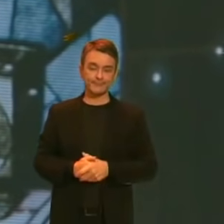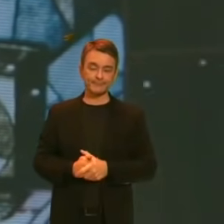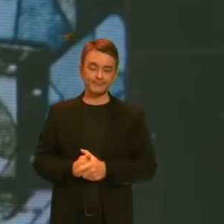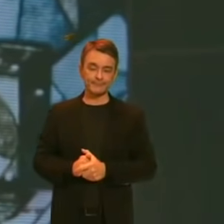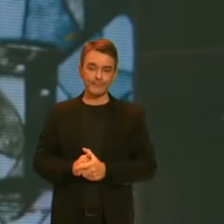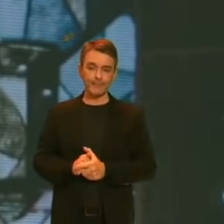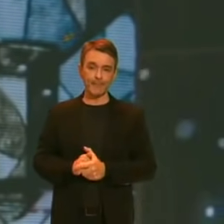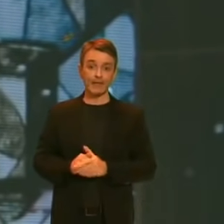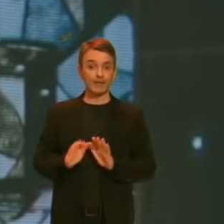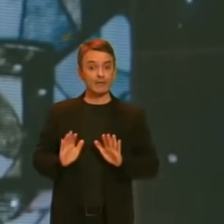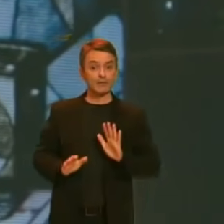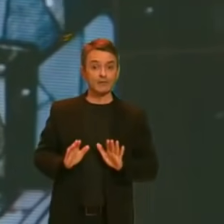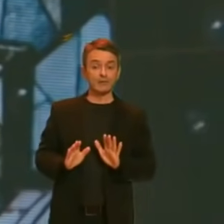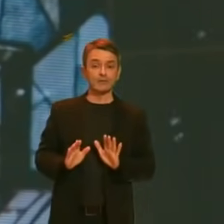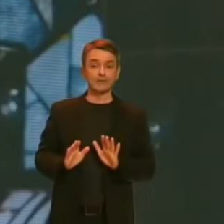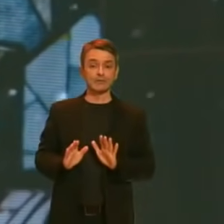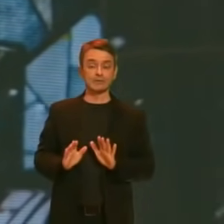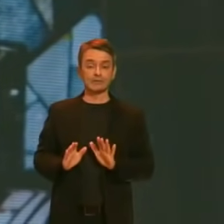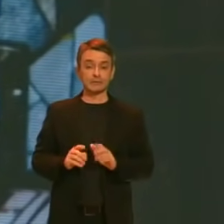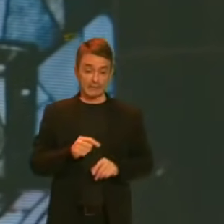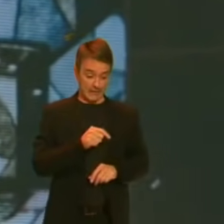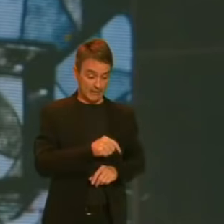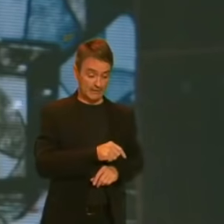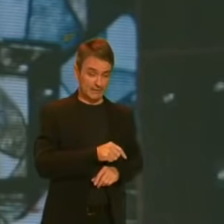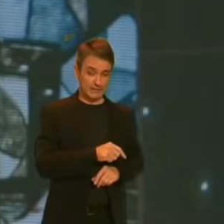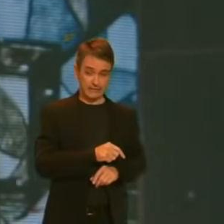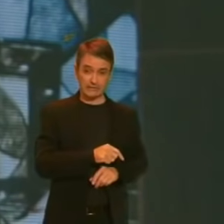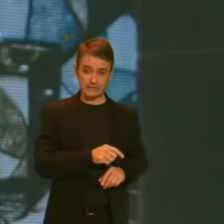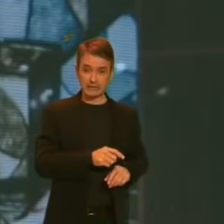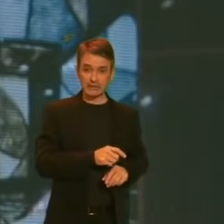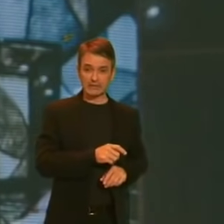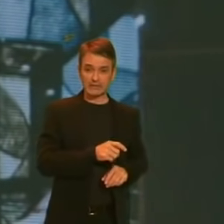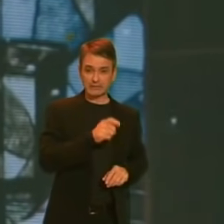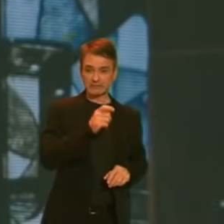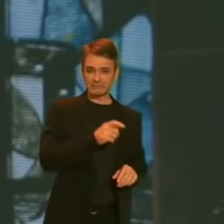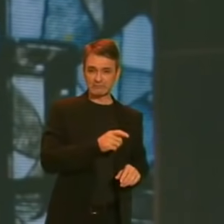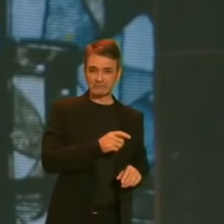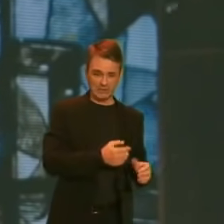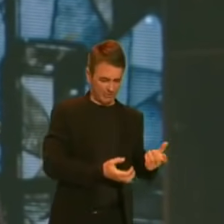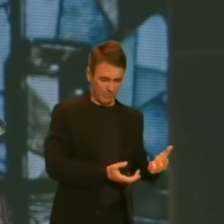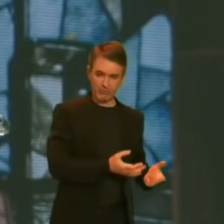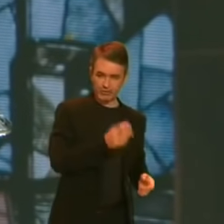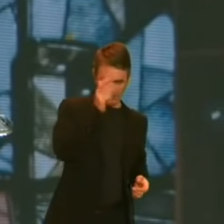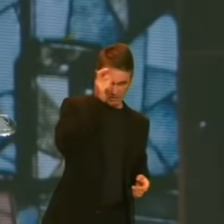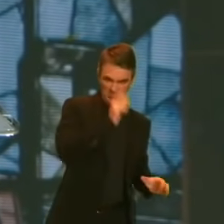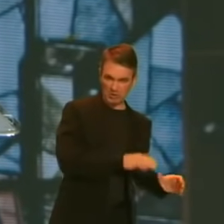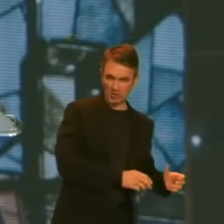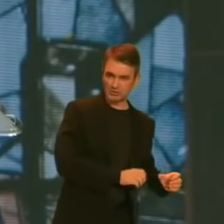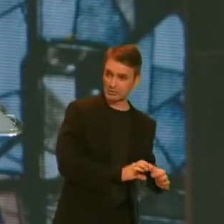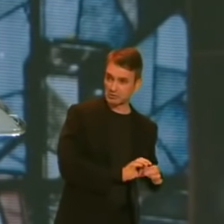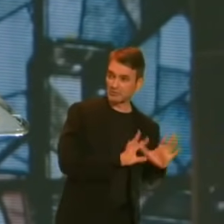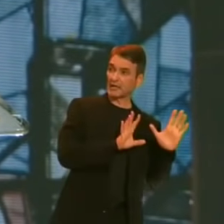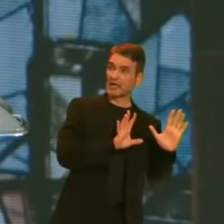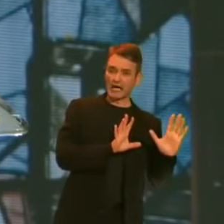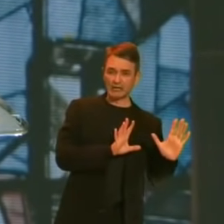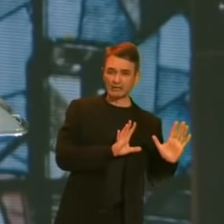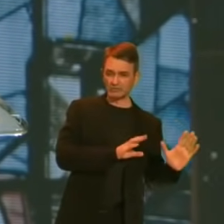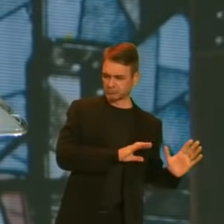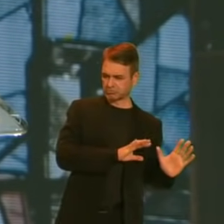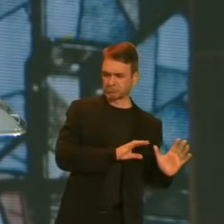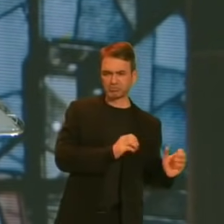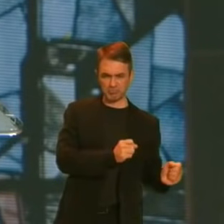serem liberados, esses poderes infernais de destruição,